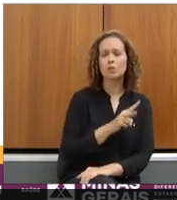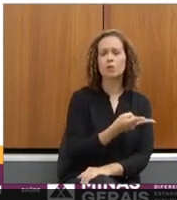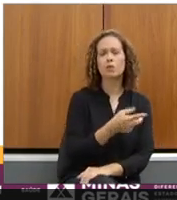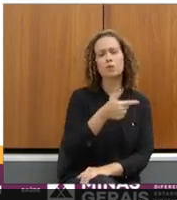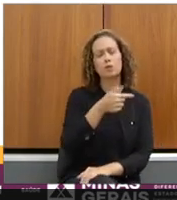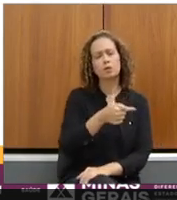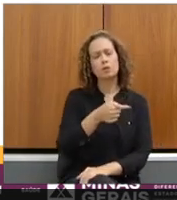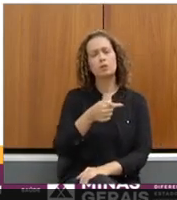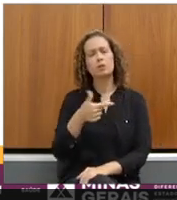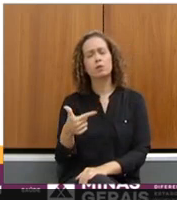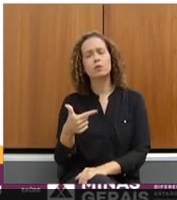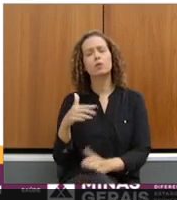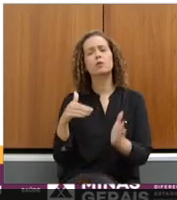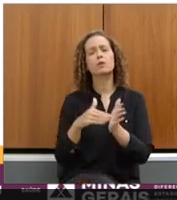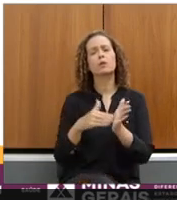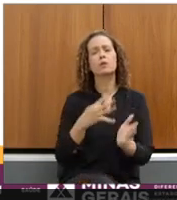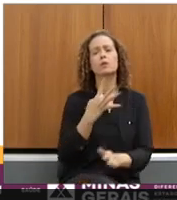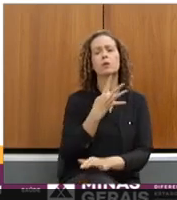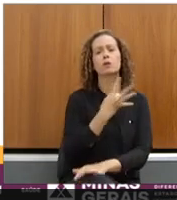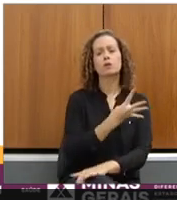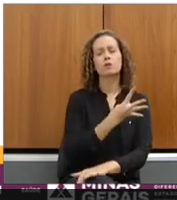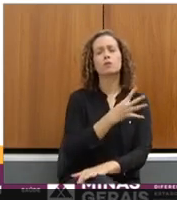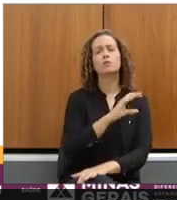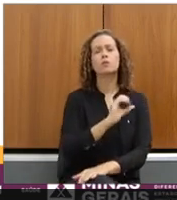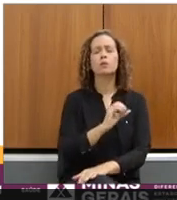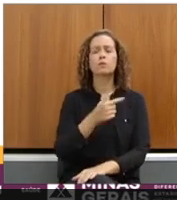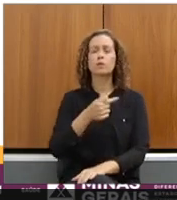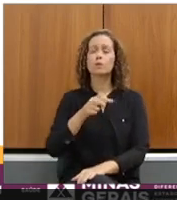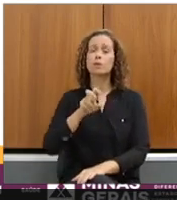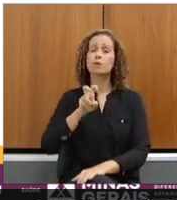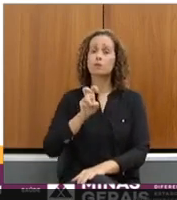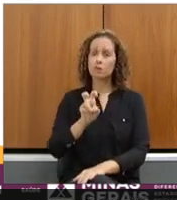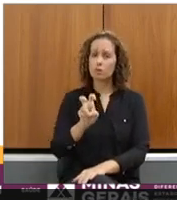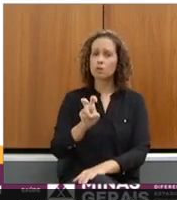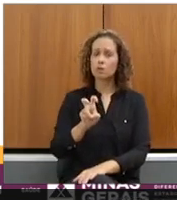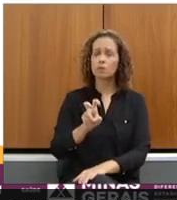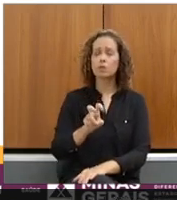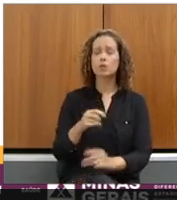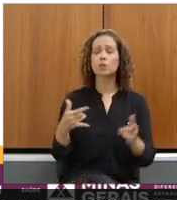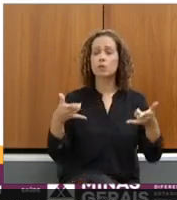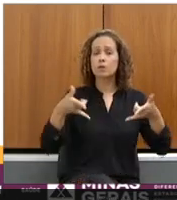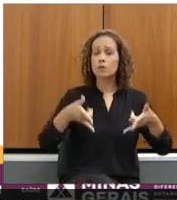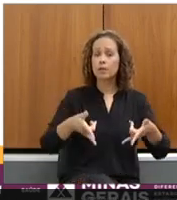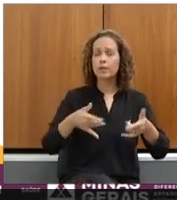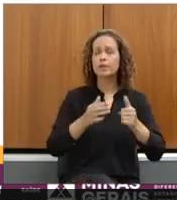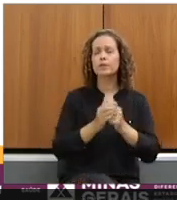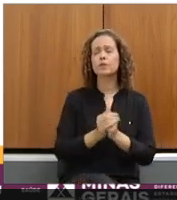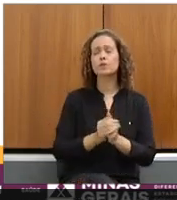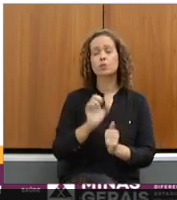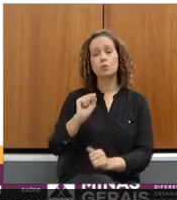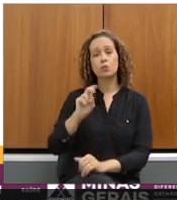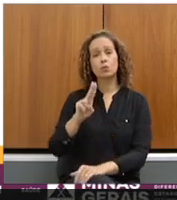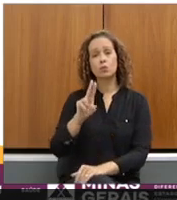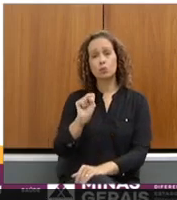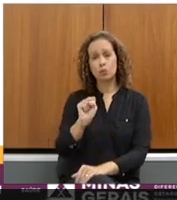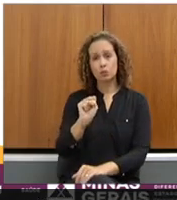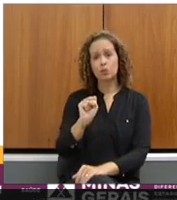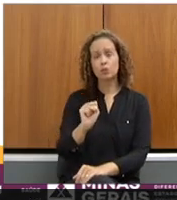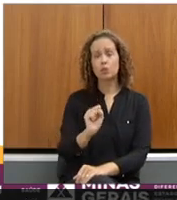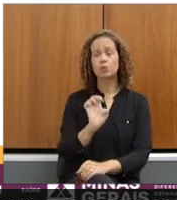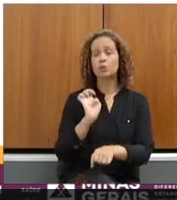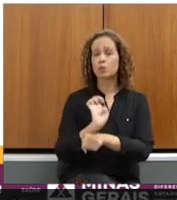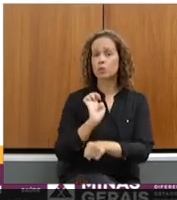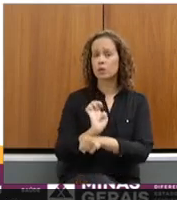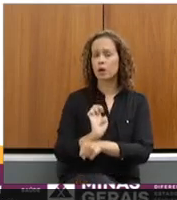leitos para quadra 4075 leites operantes na rede do SUS do estado ou seja nós